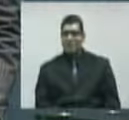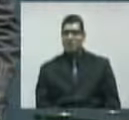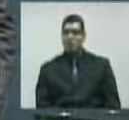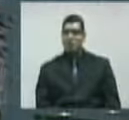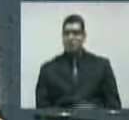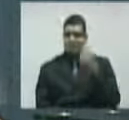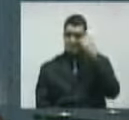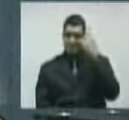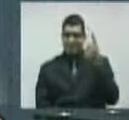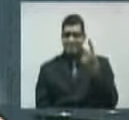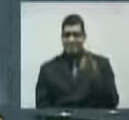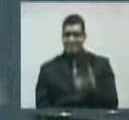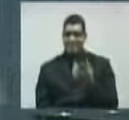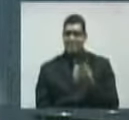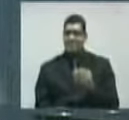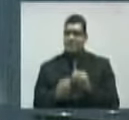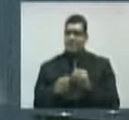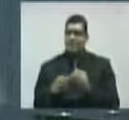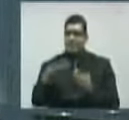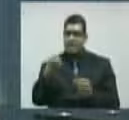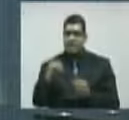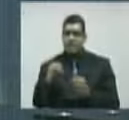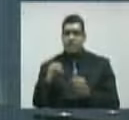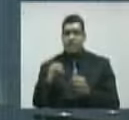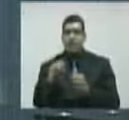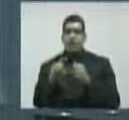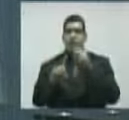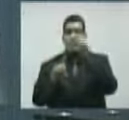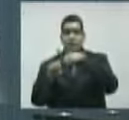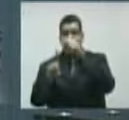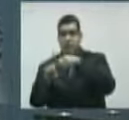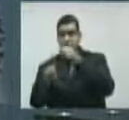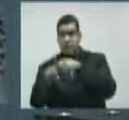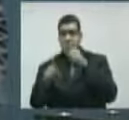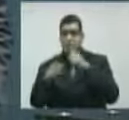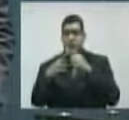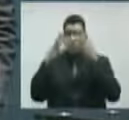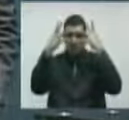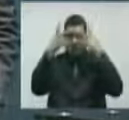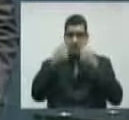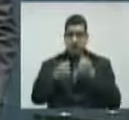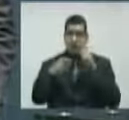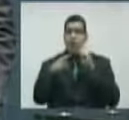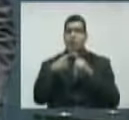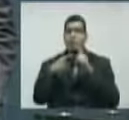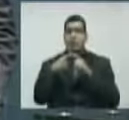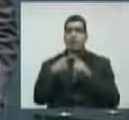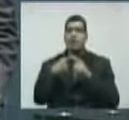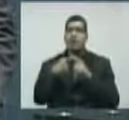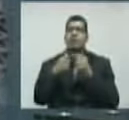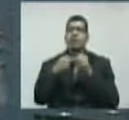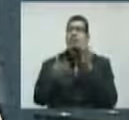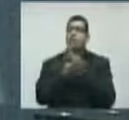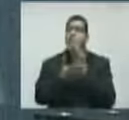Eu imagino que ele vai aproveitar esses 30 meses para explicar por que está